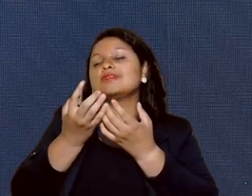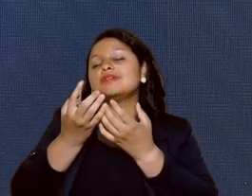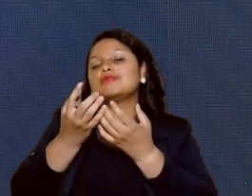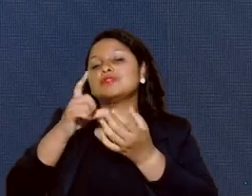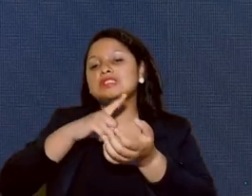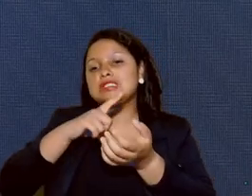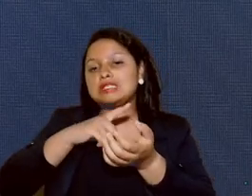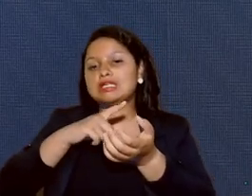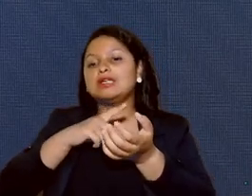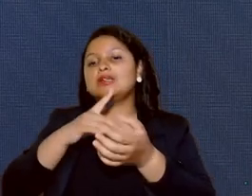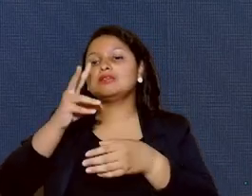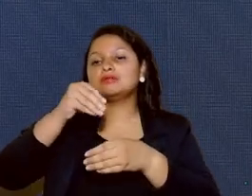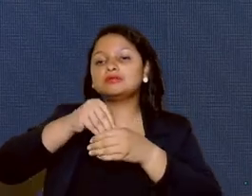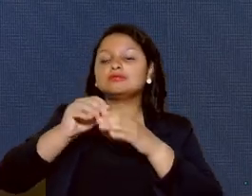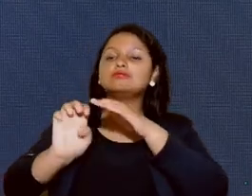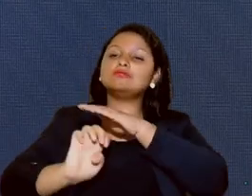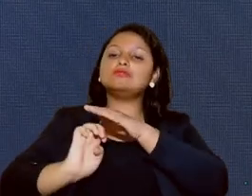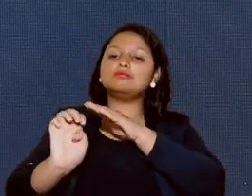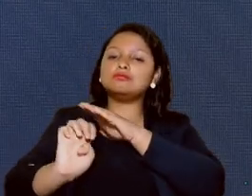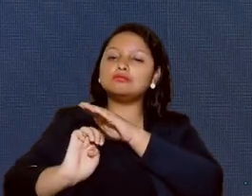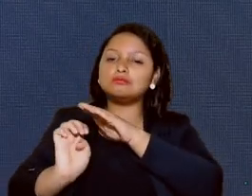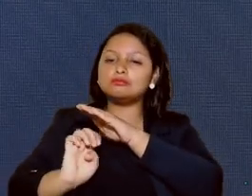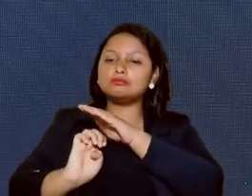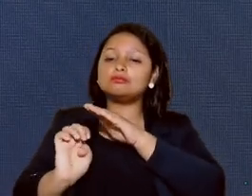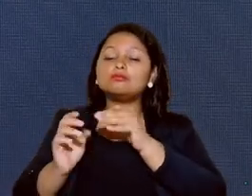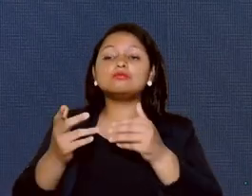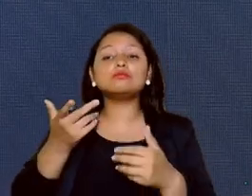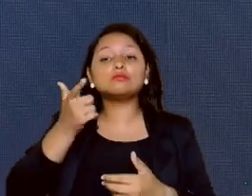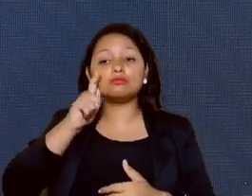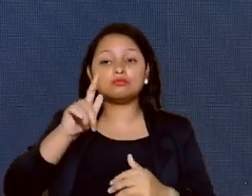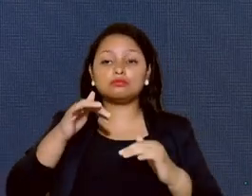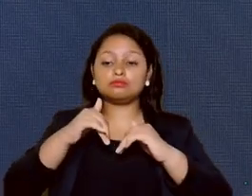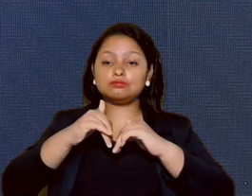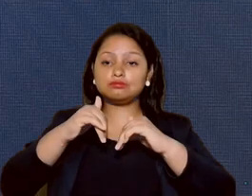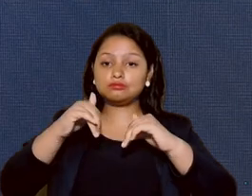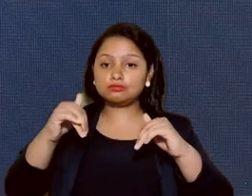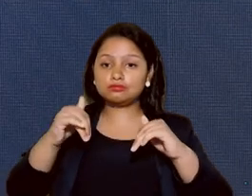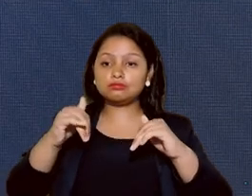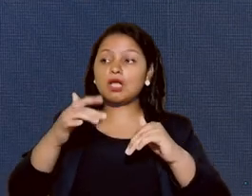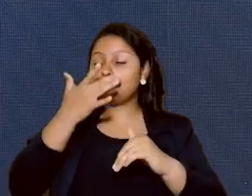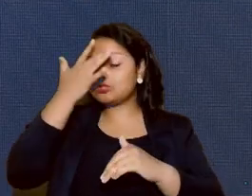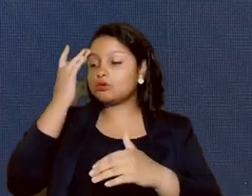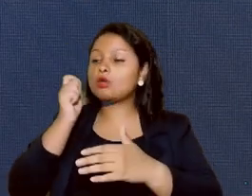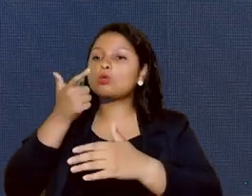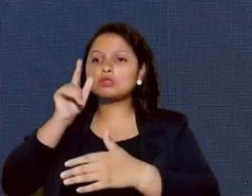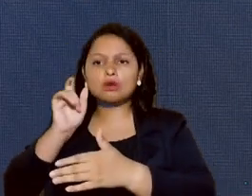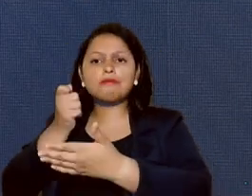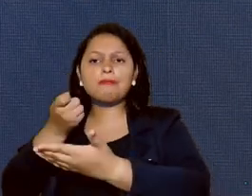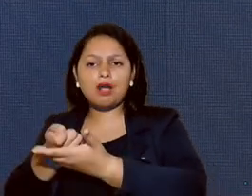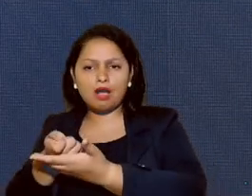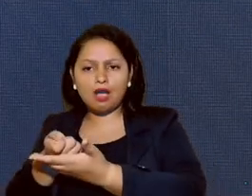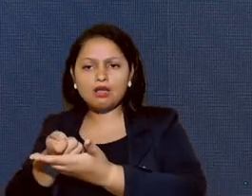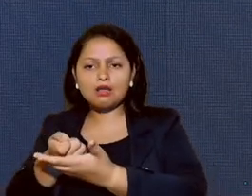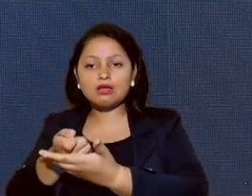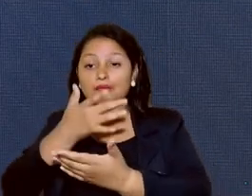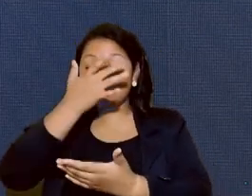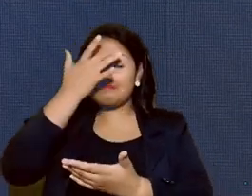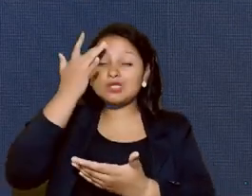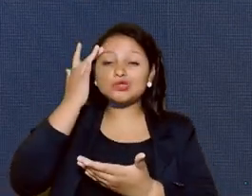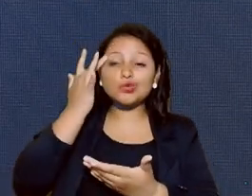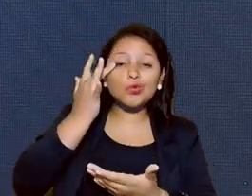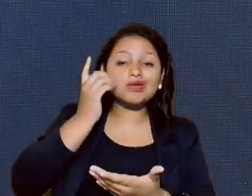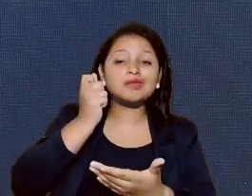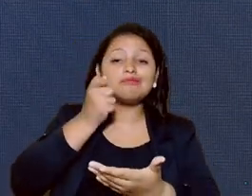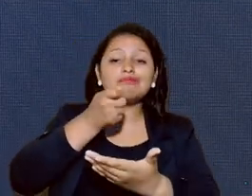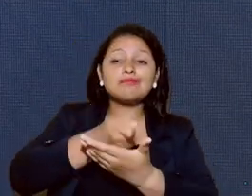portfólio você vai conseguir separar o bom pagador do pagador não tão bom e obviamente você vai conseguir baratear